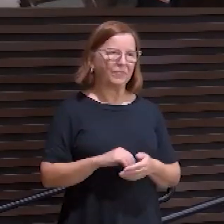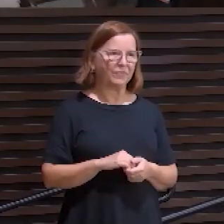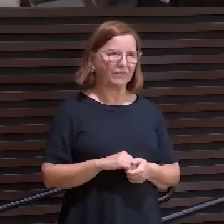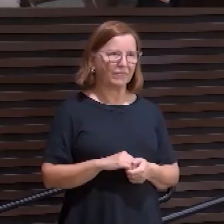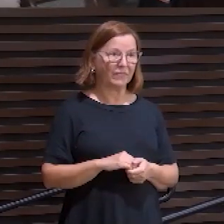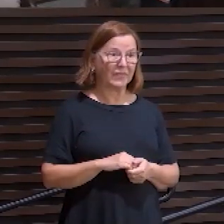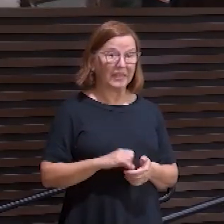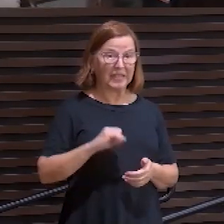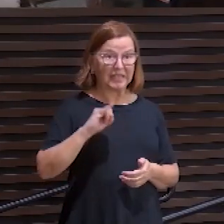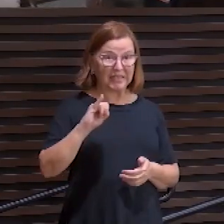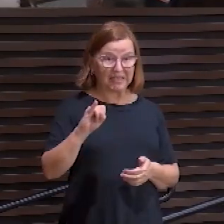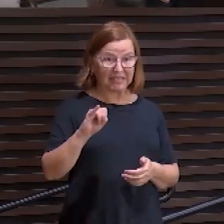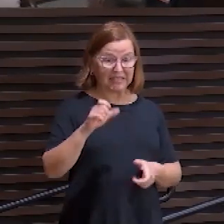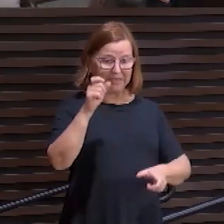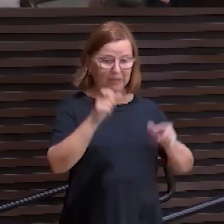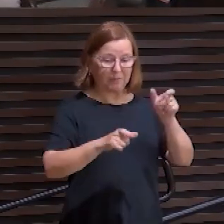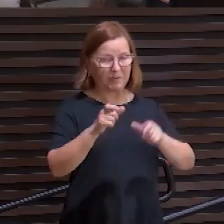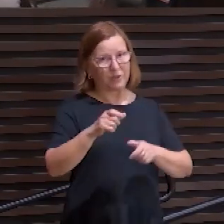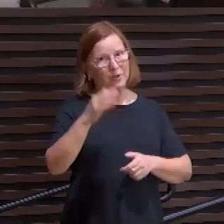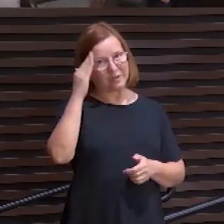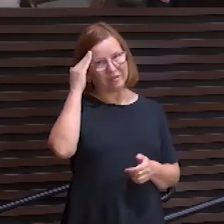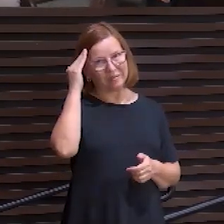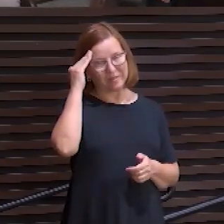Se eles soubessem